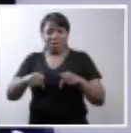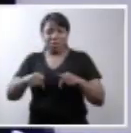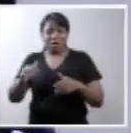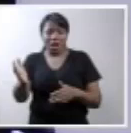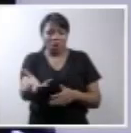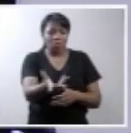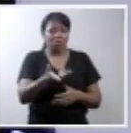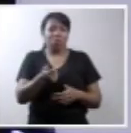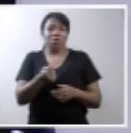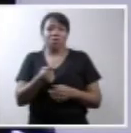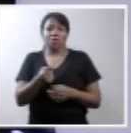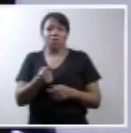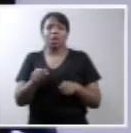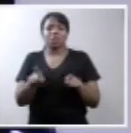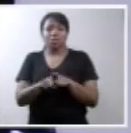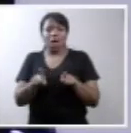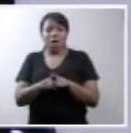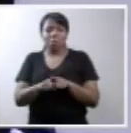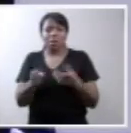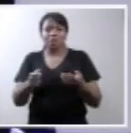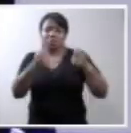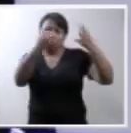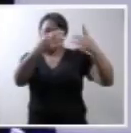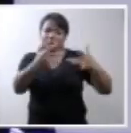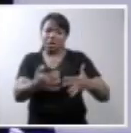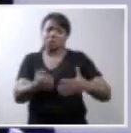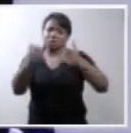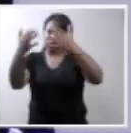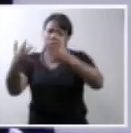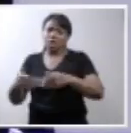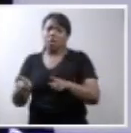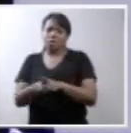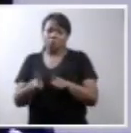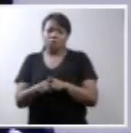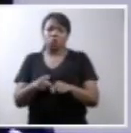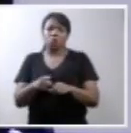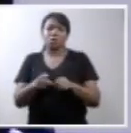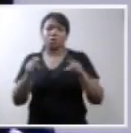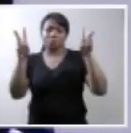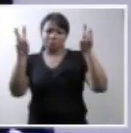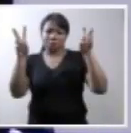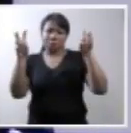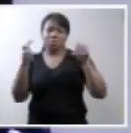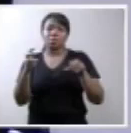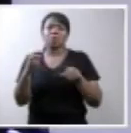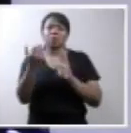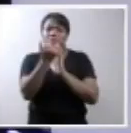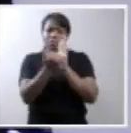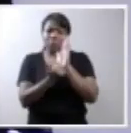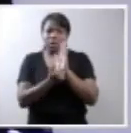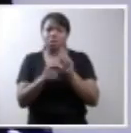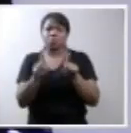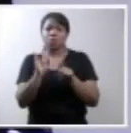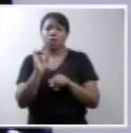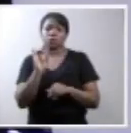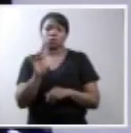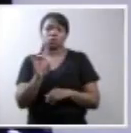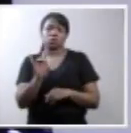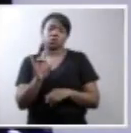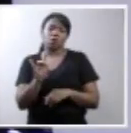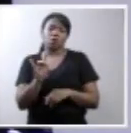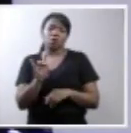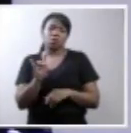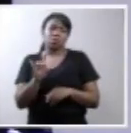estamos aqui a acolher acolher convencimento sobre a matéria e é